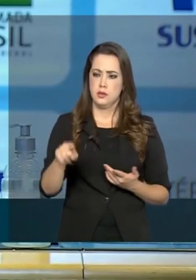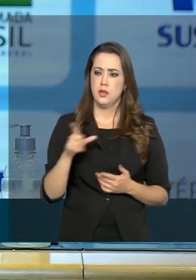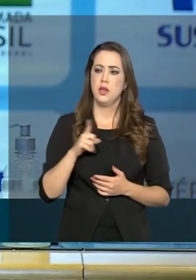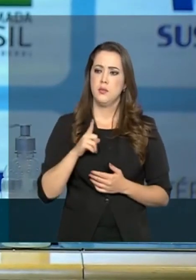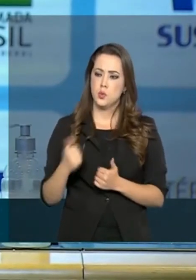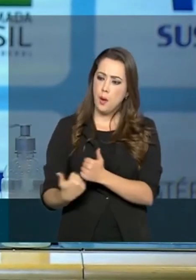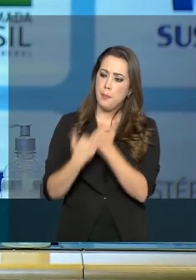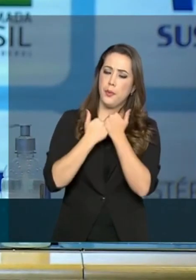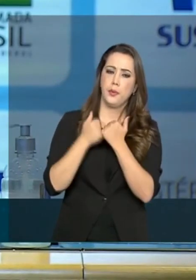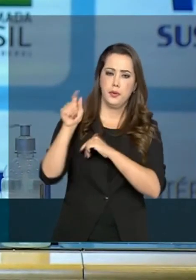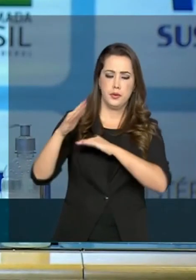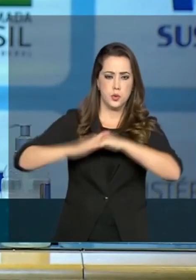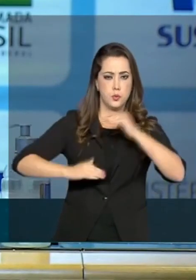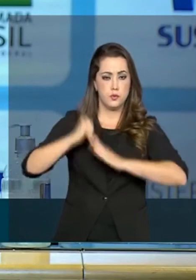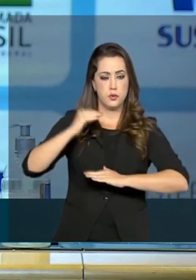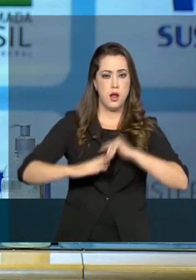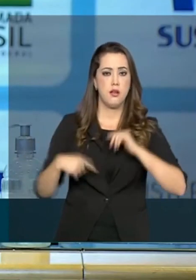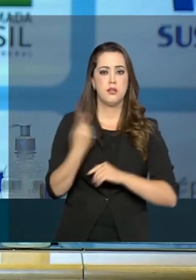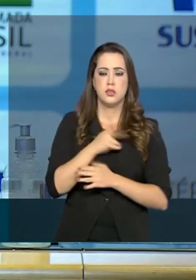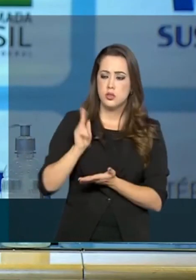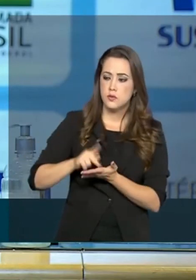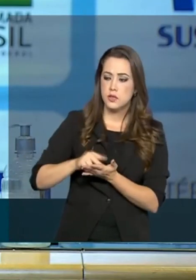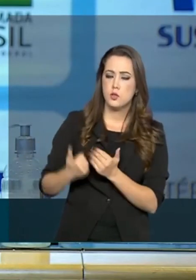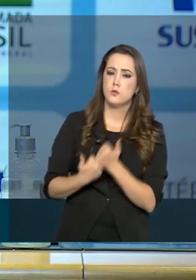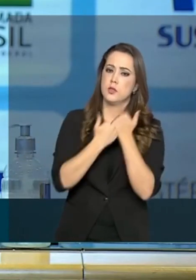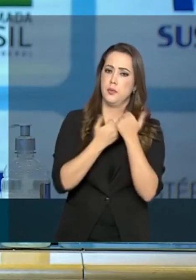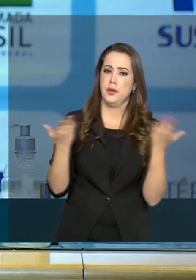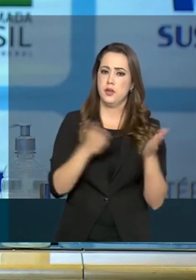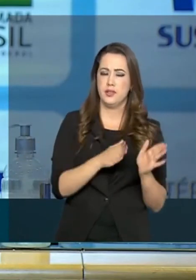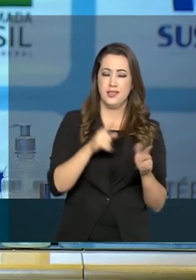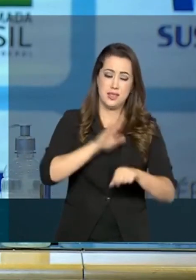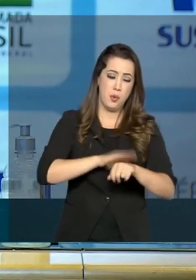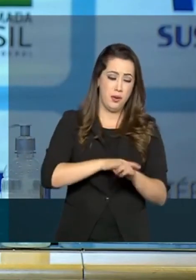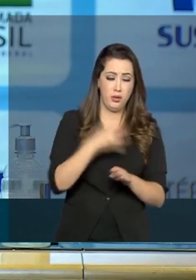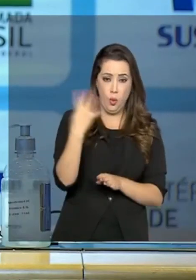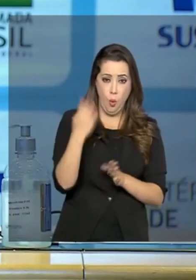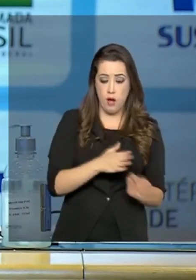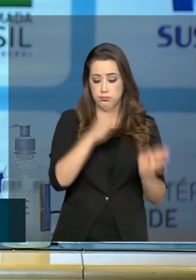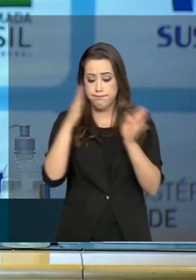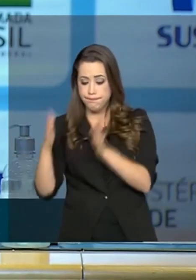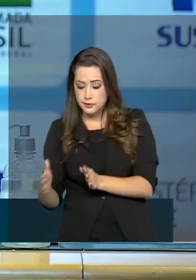nossos profissionais, que com certeza vão nos ajudar muito nessa quarta onda. Muito obrigado.